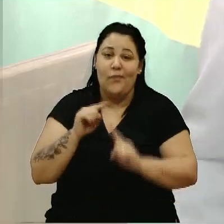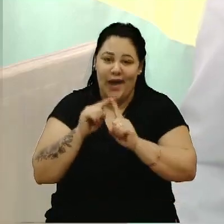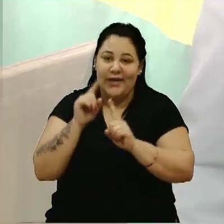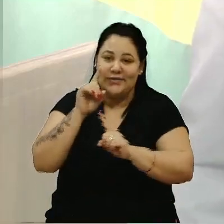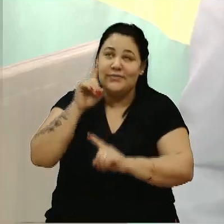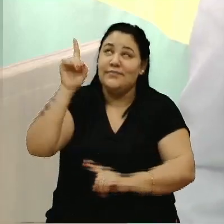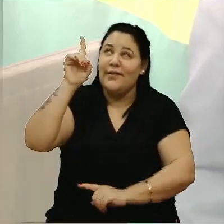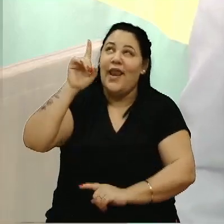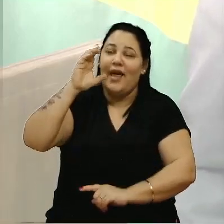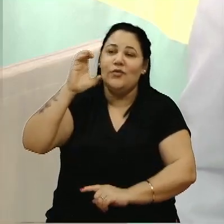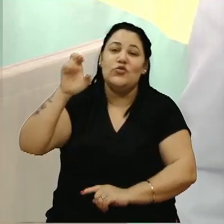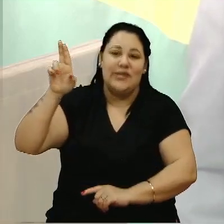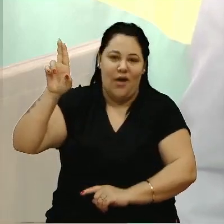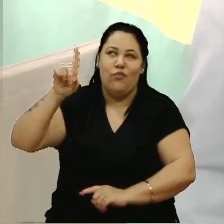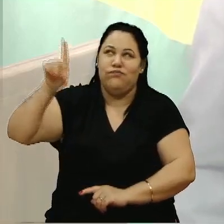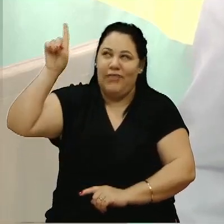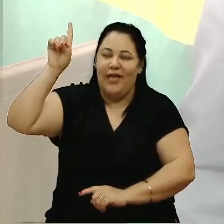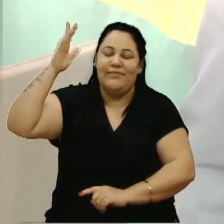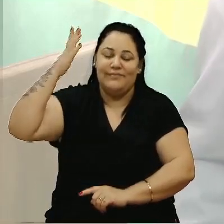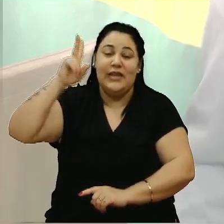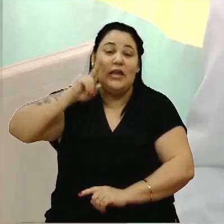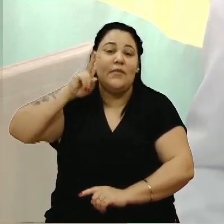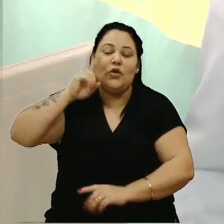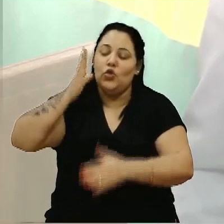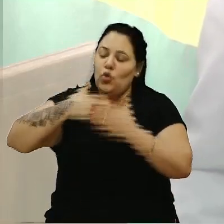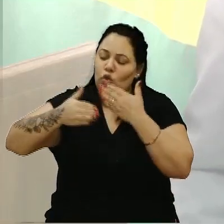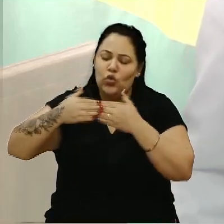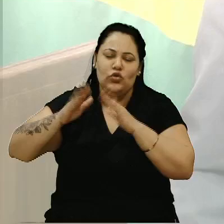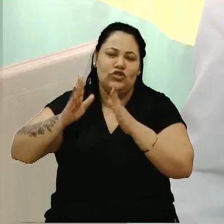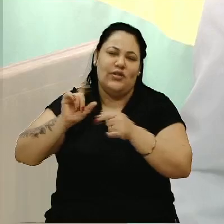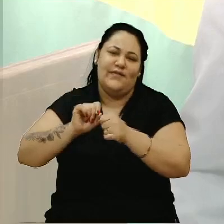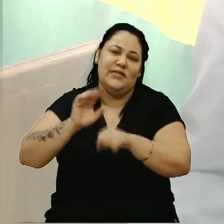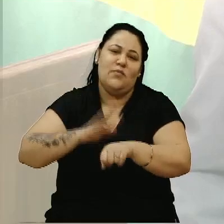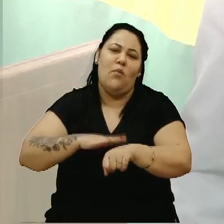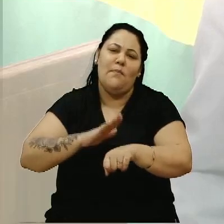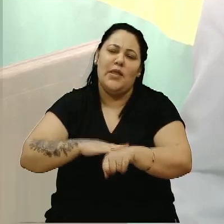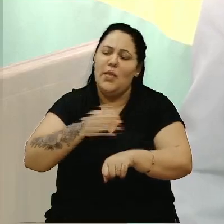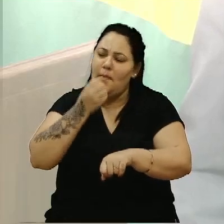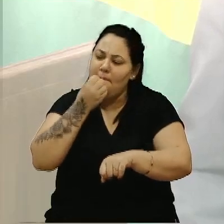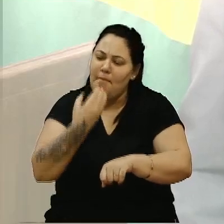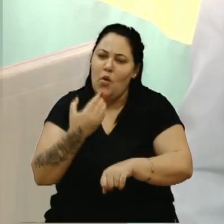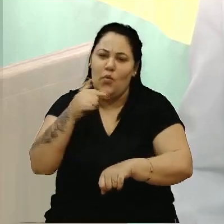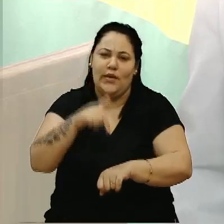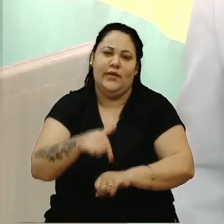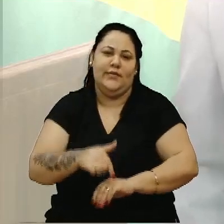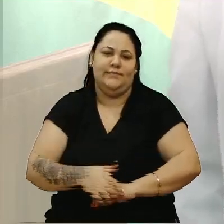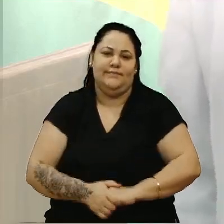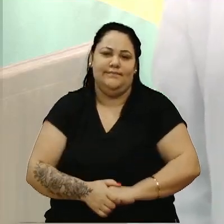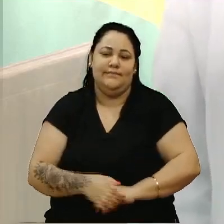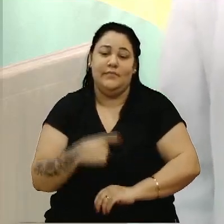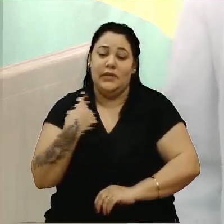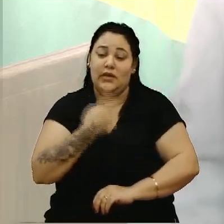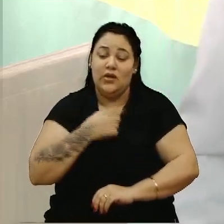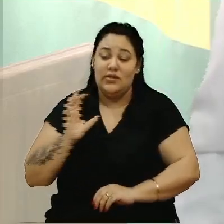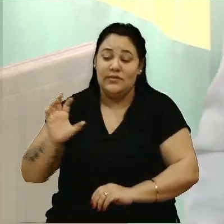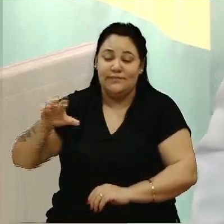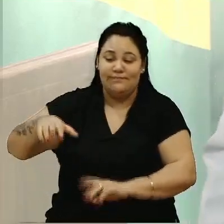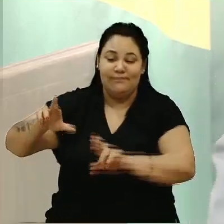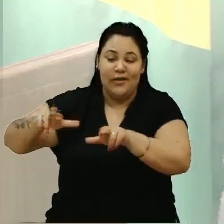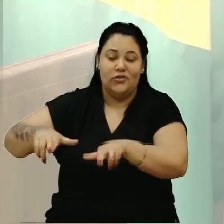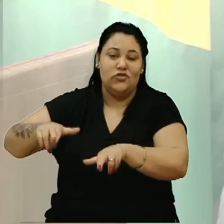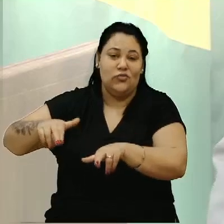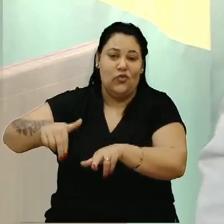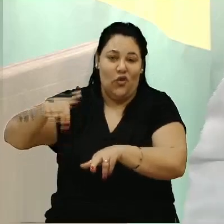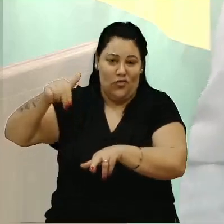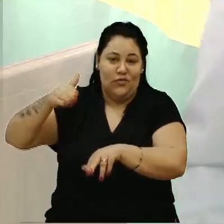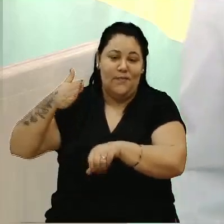lembrando tudo aquilo que proporcionou de momentos bons para a nossa região norte,